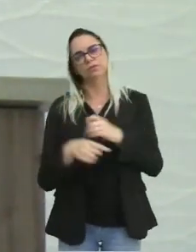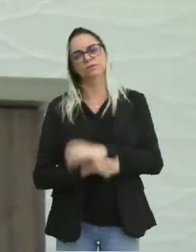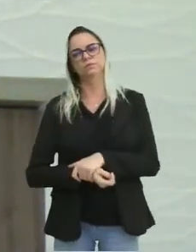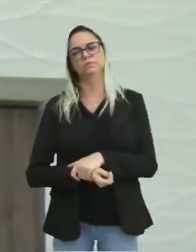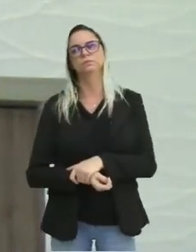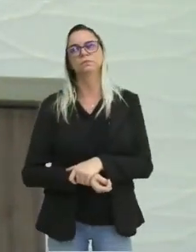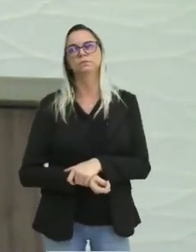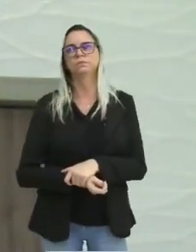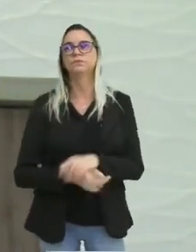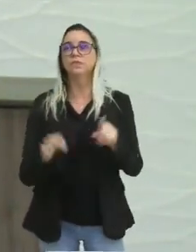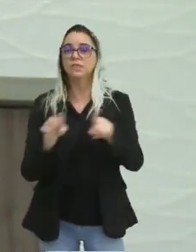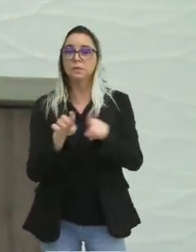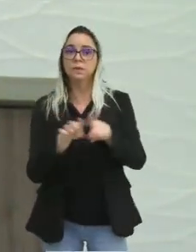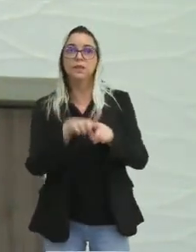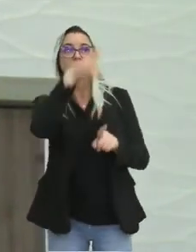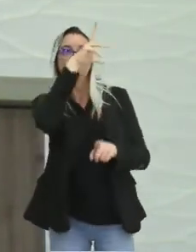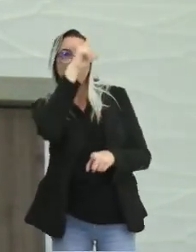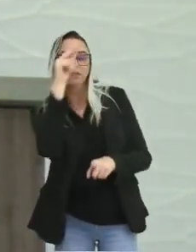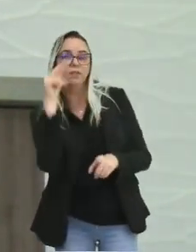Quero também pedir ao prefeito